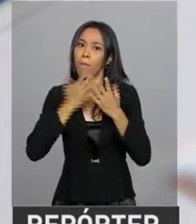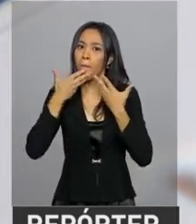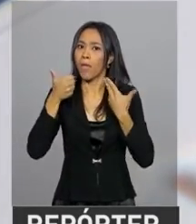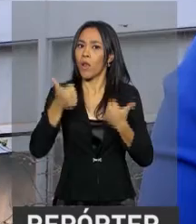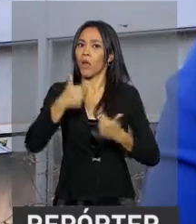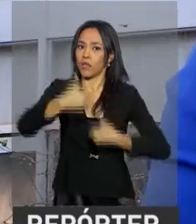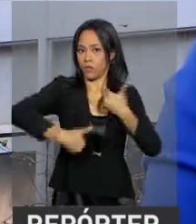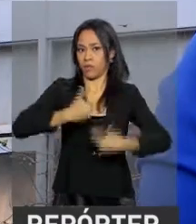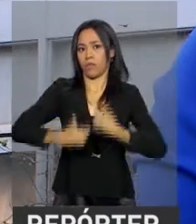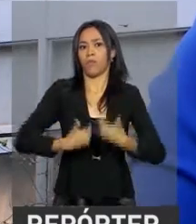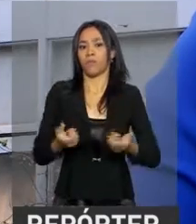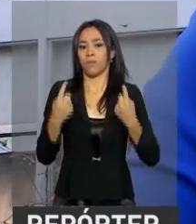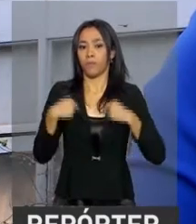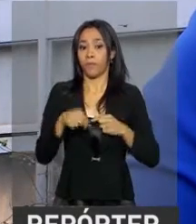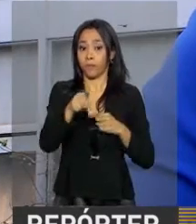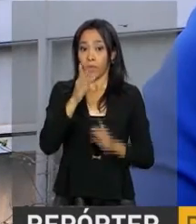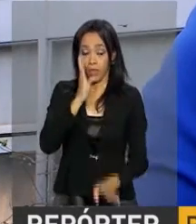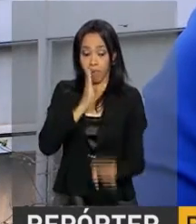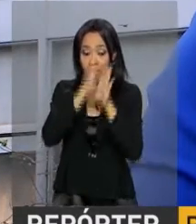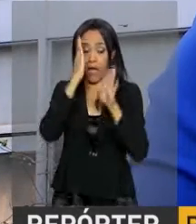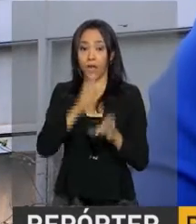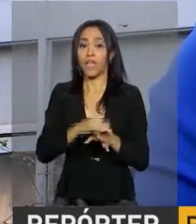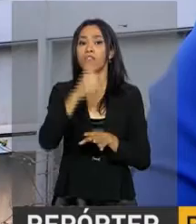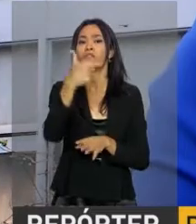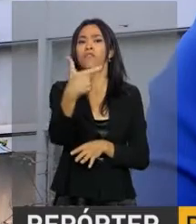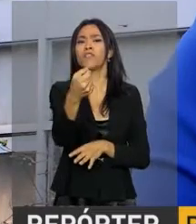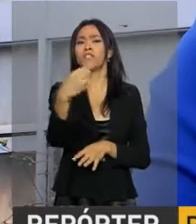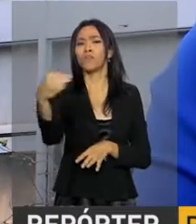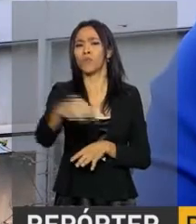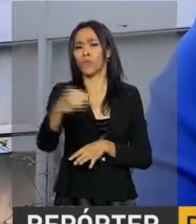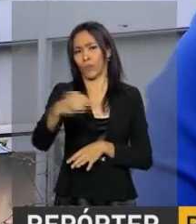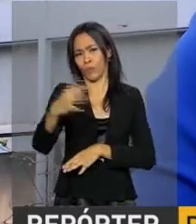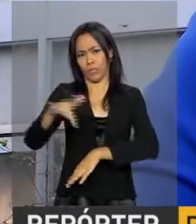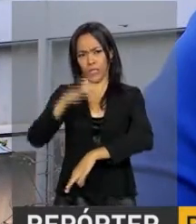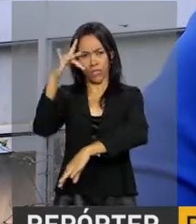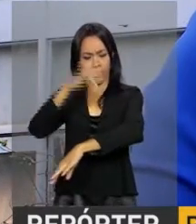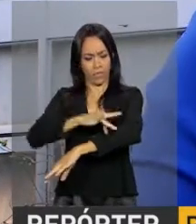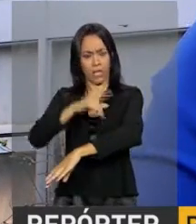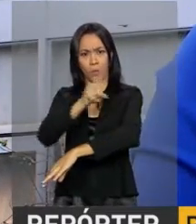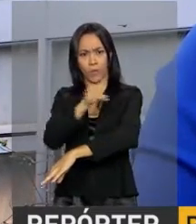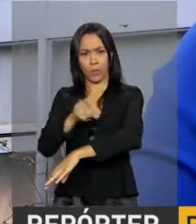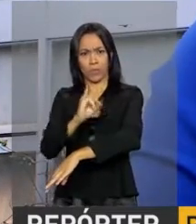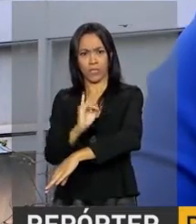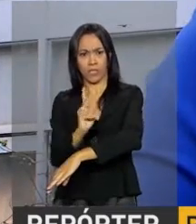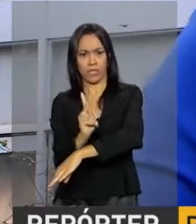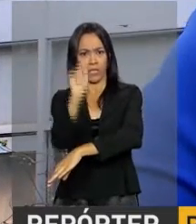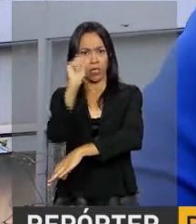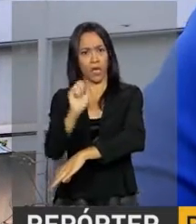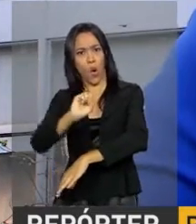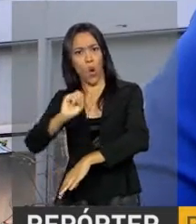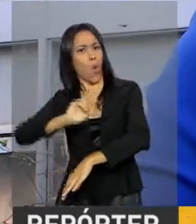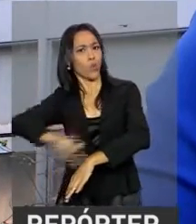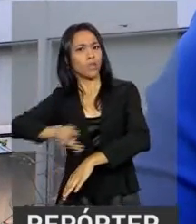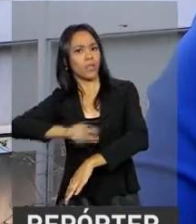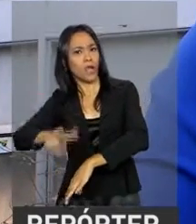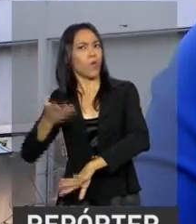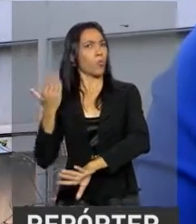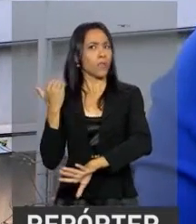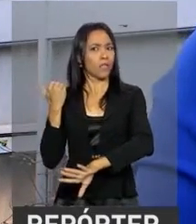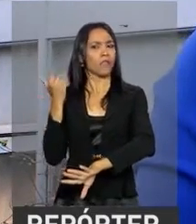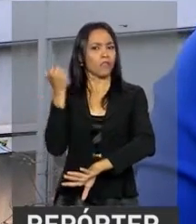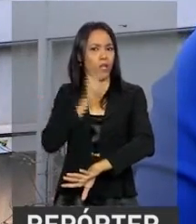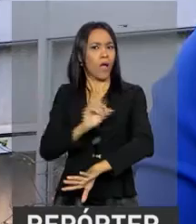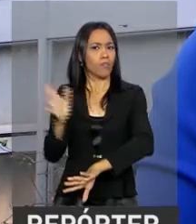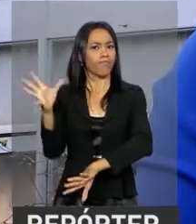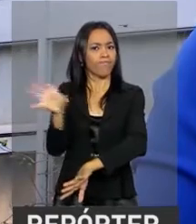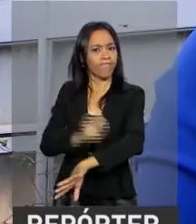tratamento o teste detecta zica em 20 minutos é possível saber se a pessoa está infectada ou se ela já teve contato com o